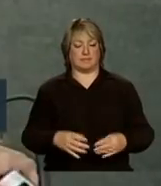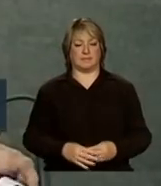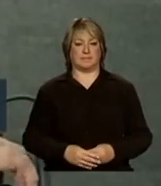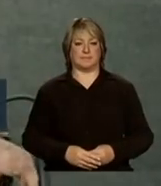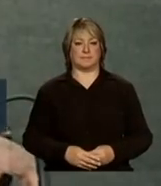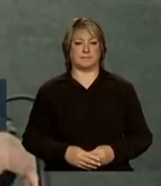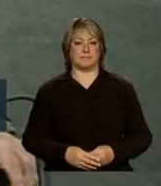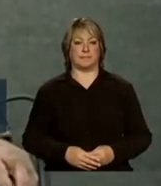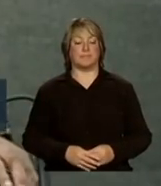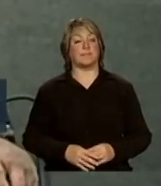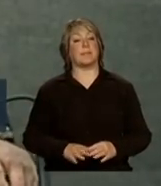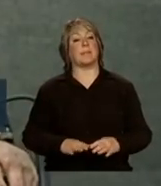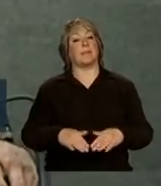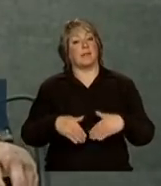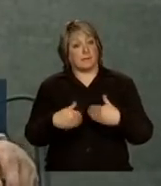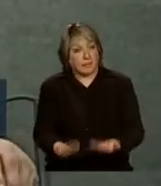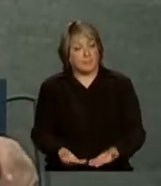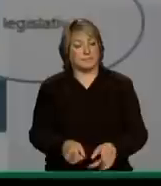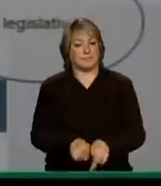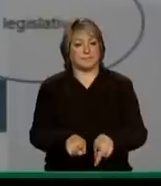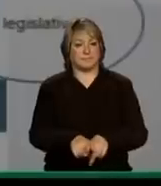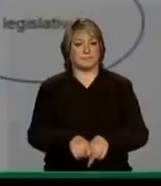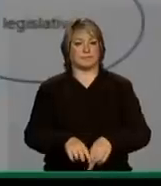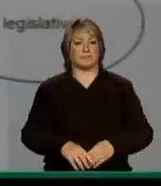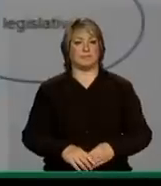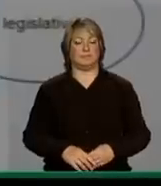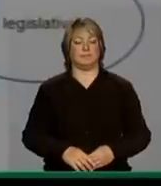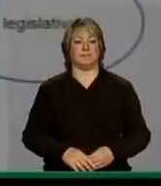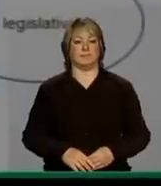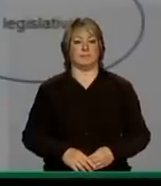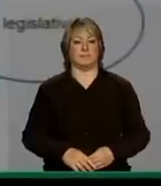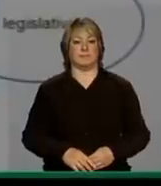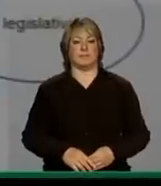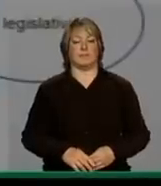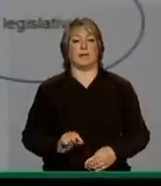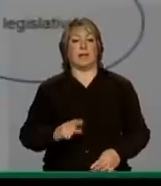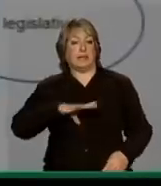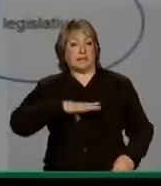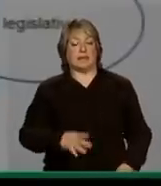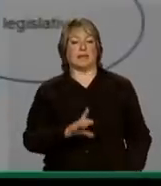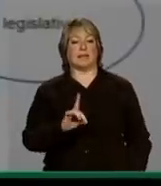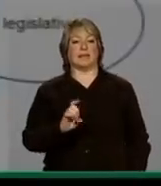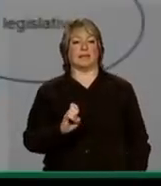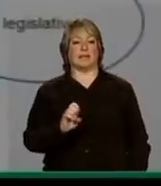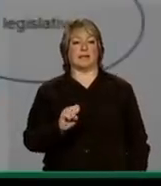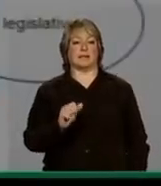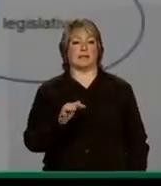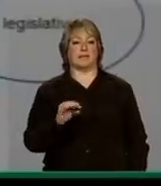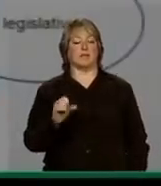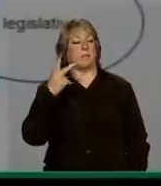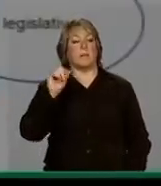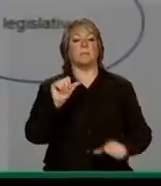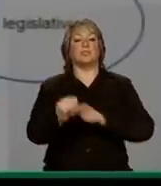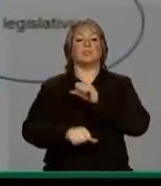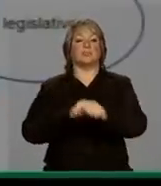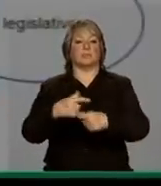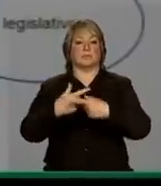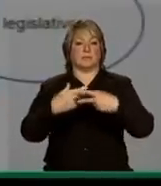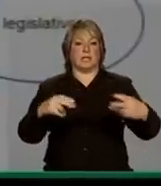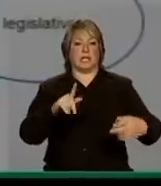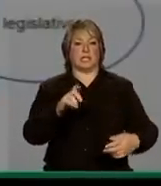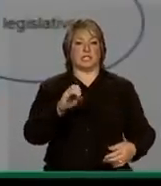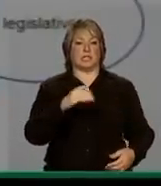consequentemente né eu desio as desafios para transformação da gestão pública entra nesse